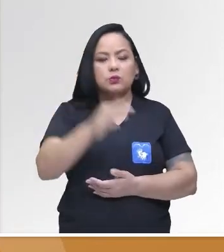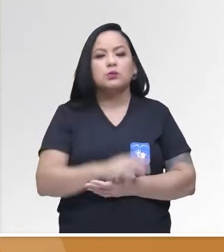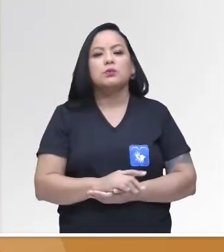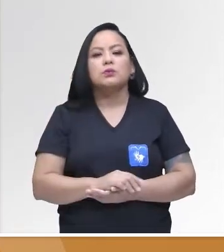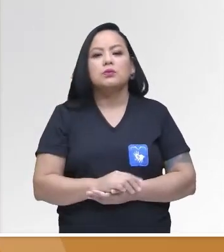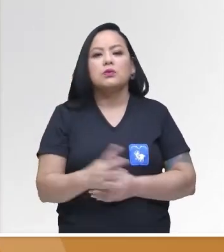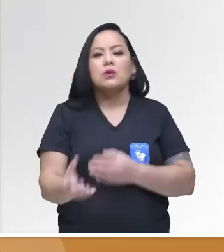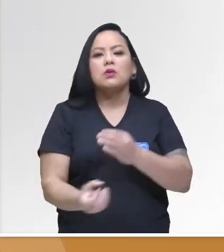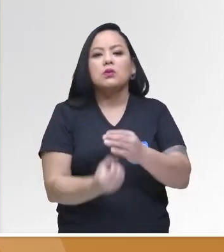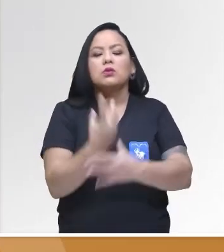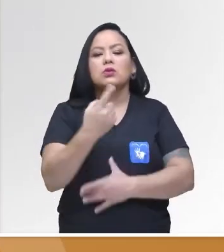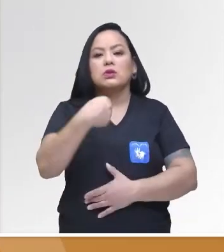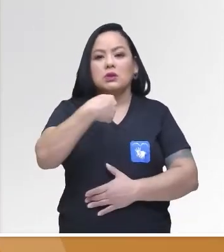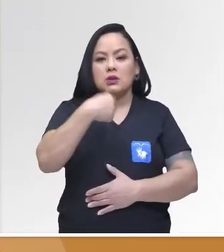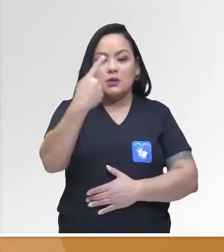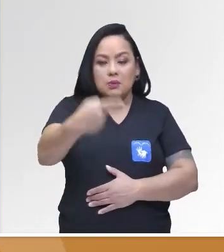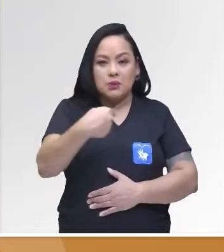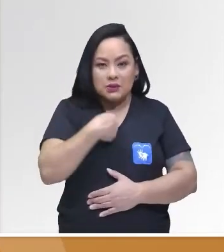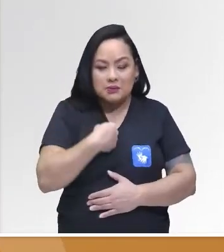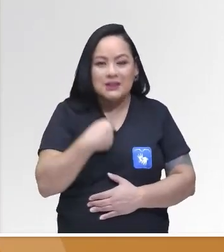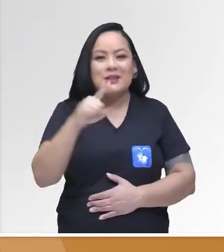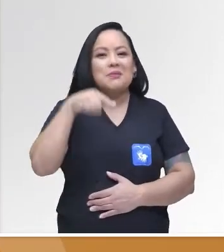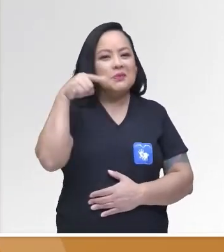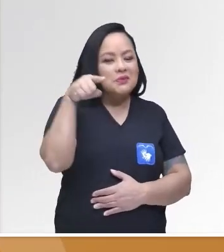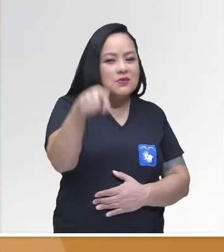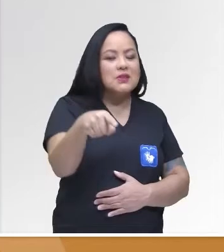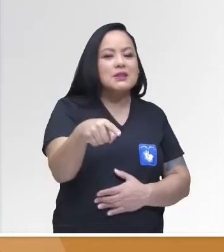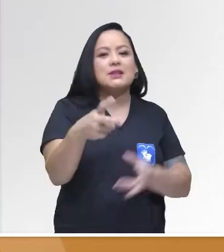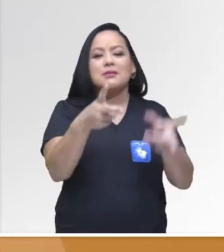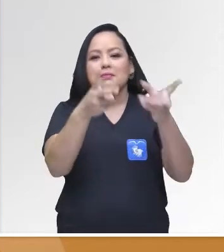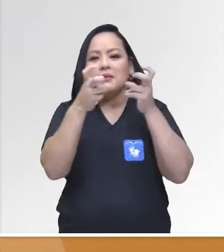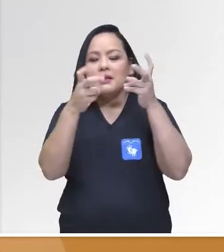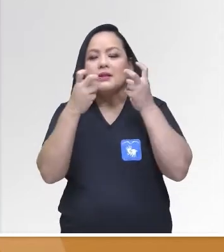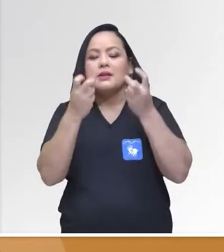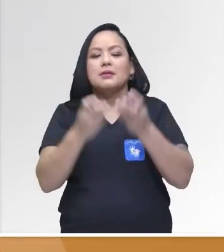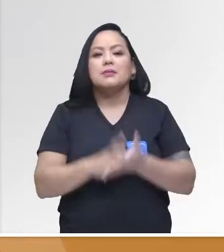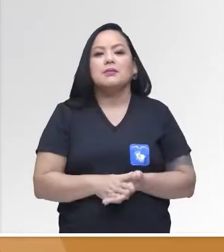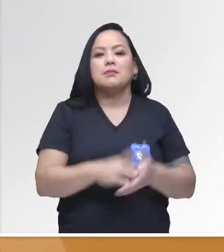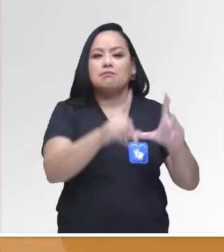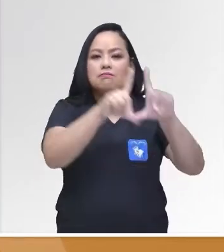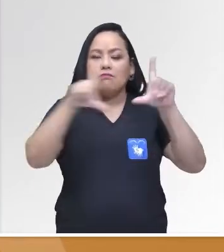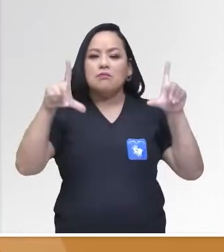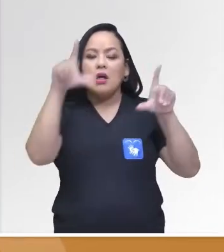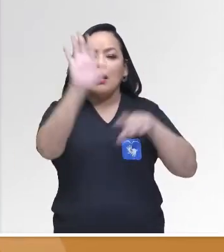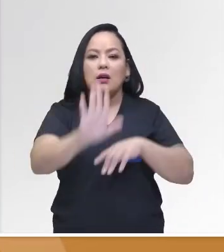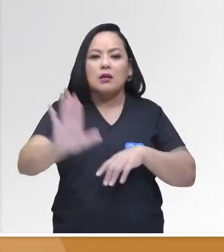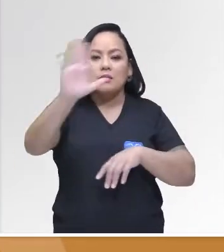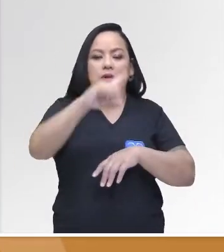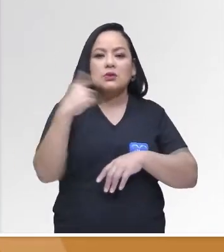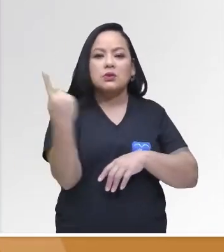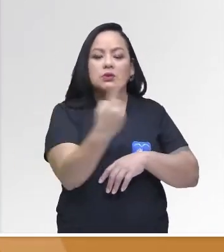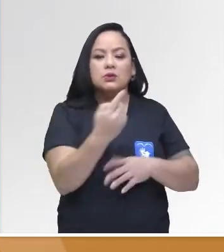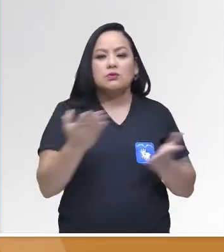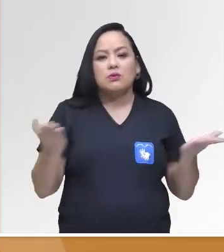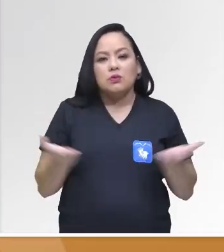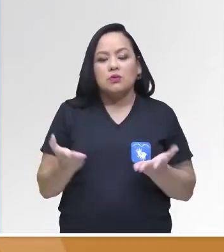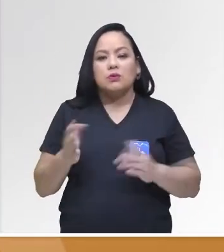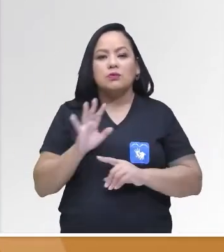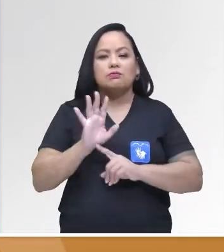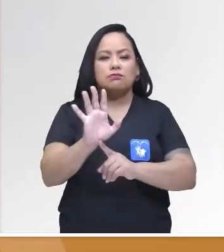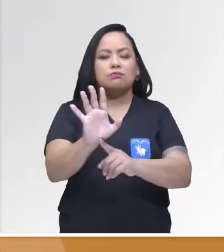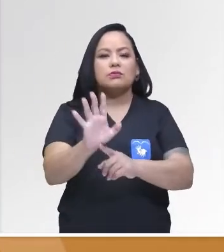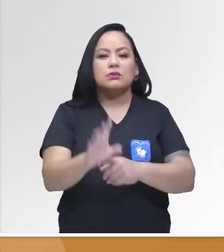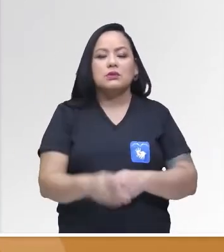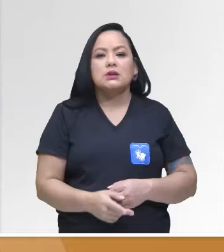virão depois de mim, depois de você. Observem nesta bela imagem que nós trouxemos para vocês e